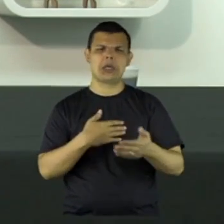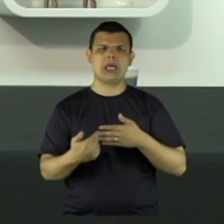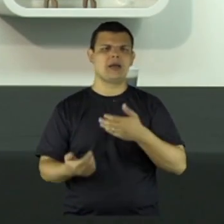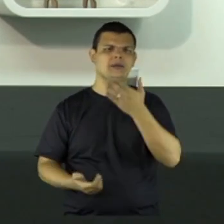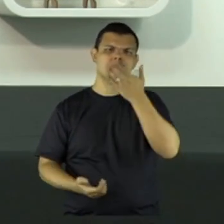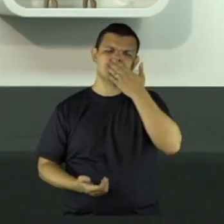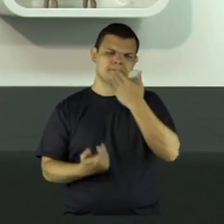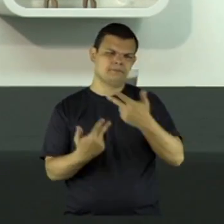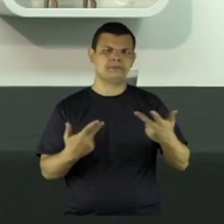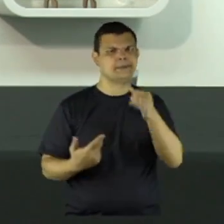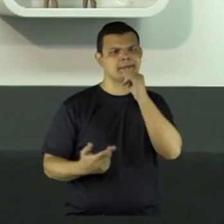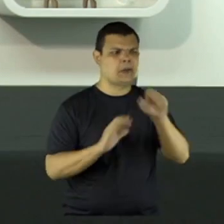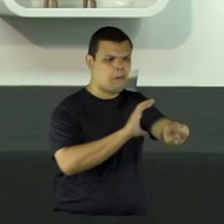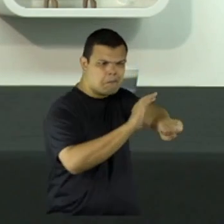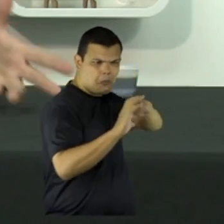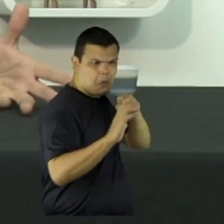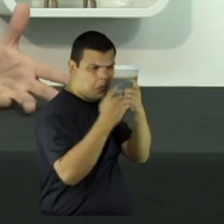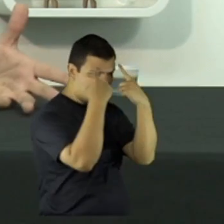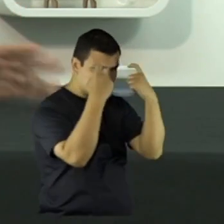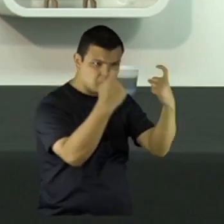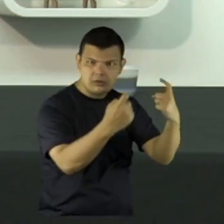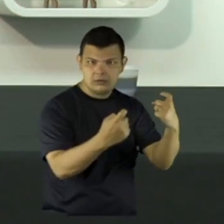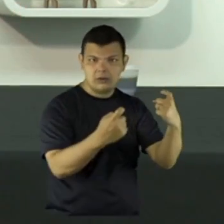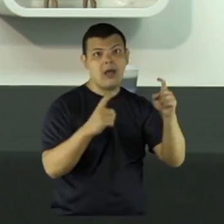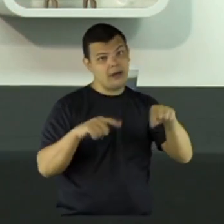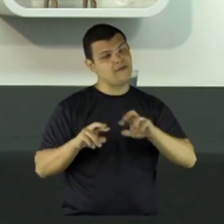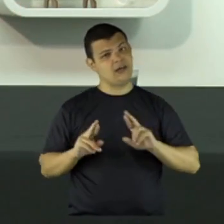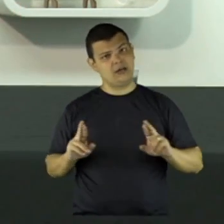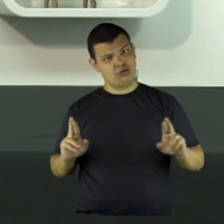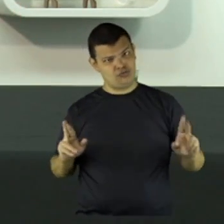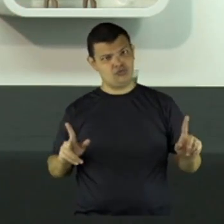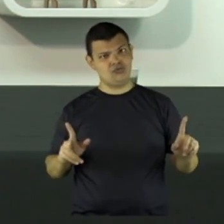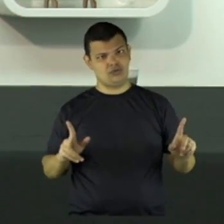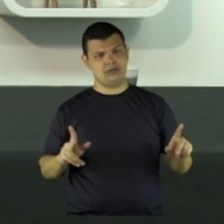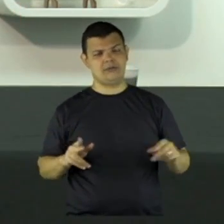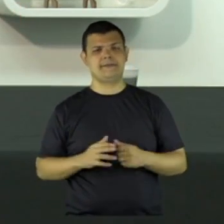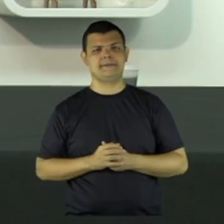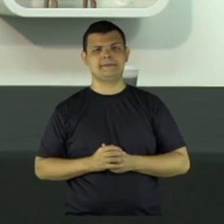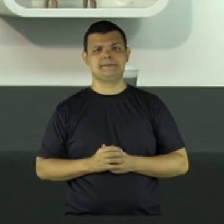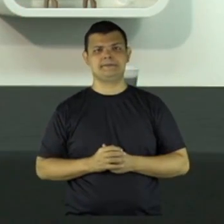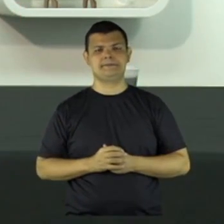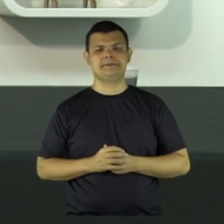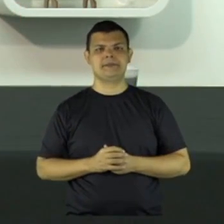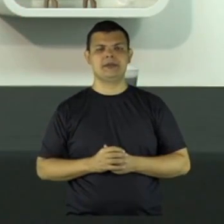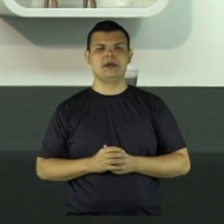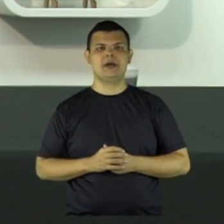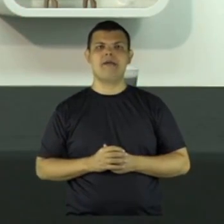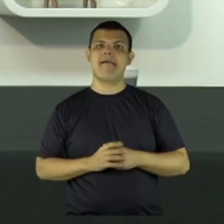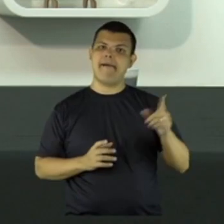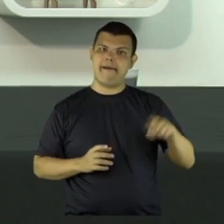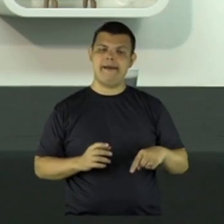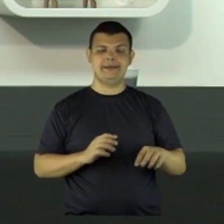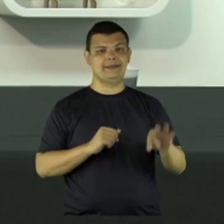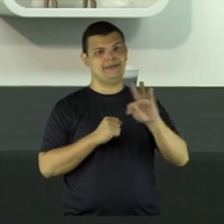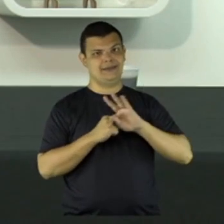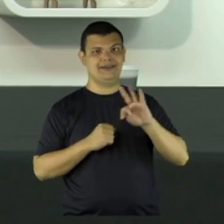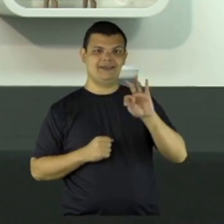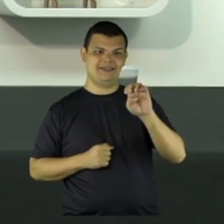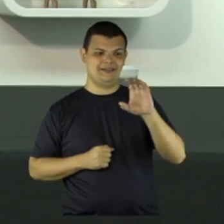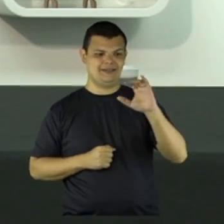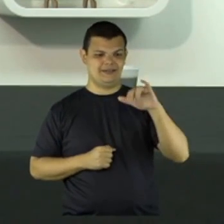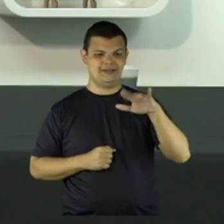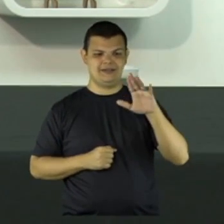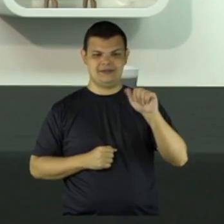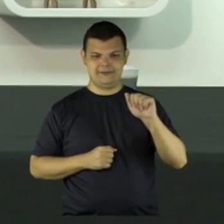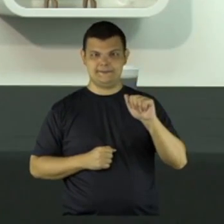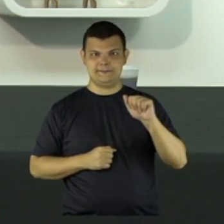de briga, por exemplo. É uma das diferenças de luta e briga. É a utilização da técnica. Então, quando você